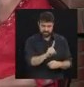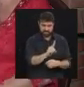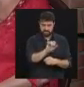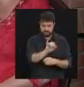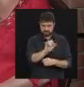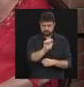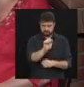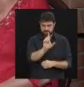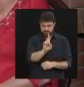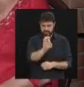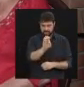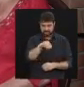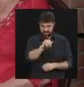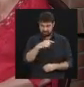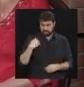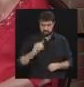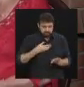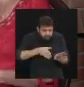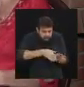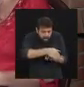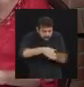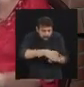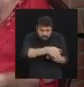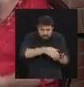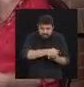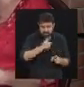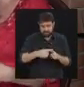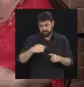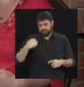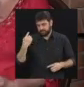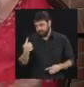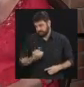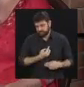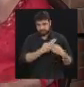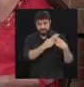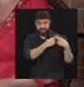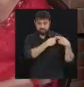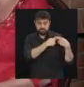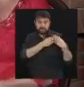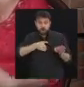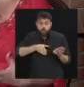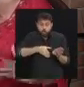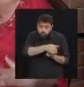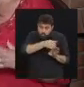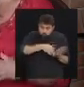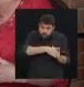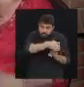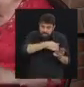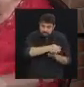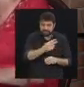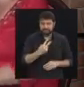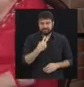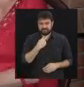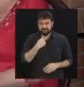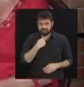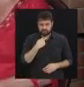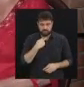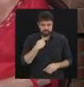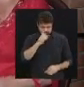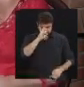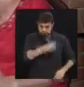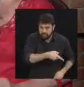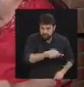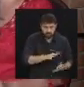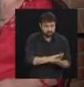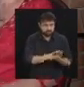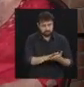para orientar as pessoas, porque a gente tem essa função, orientar, né? A gente não pode pegar e falar, você vai,